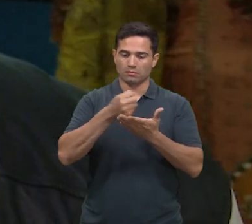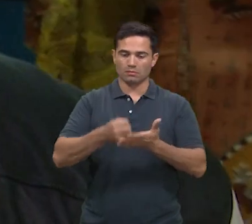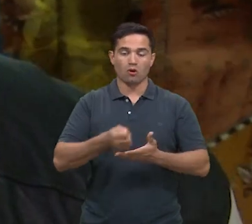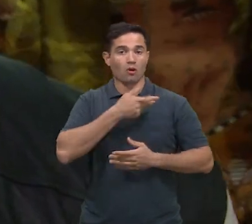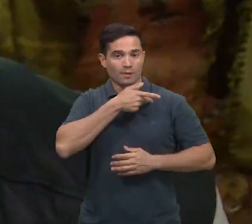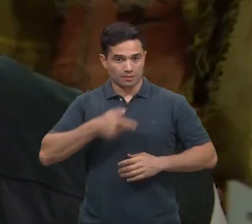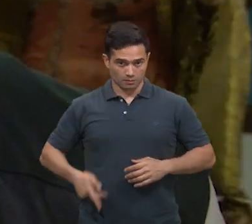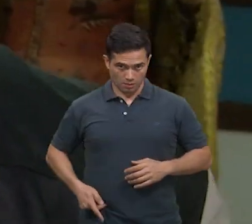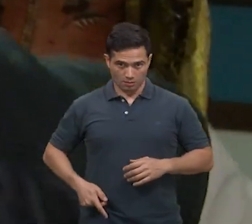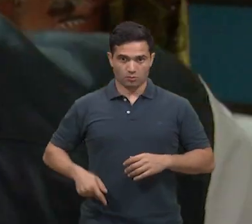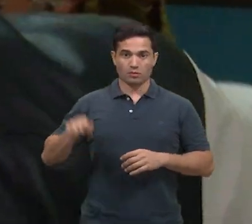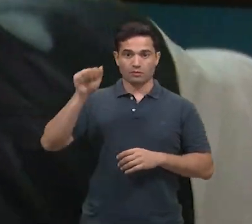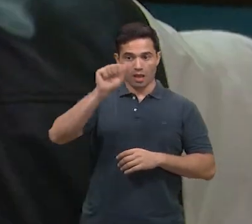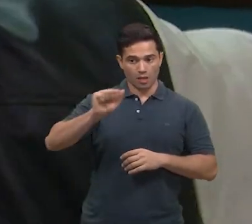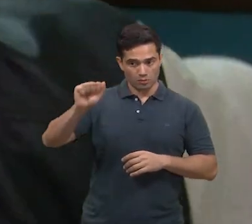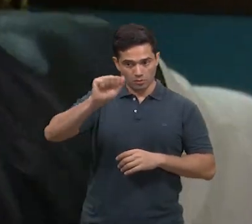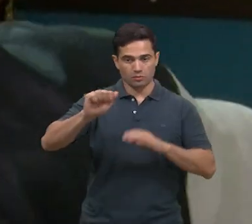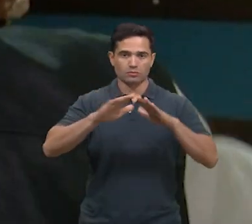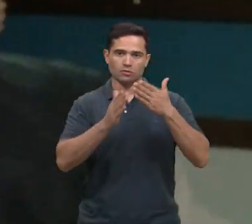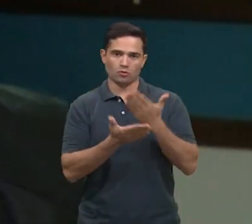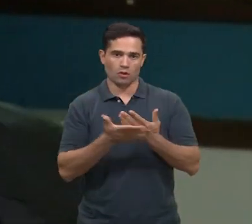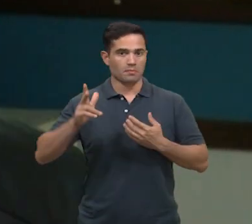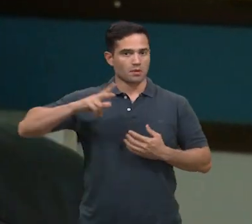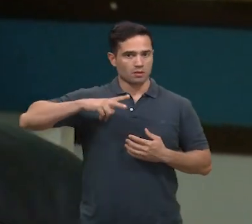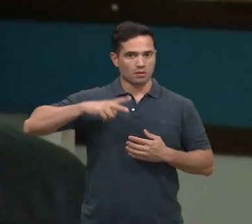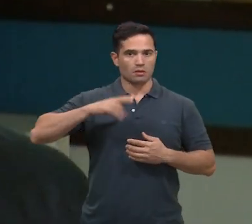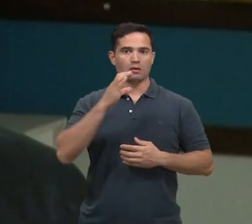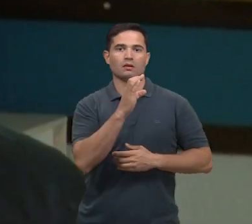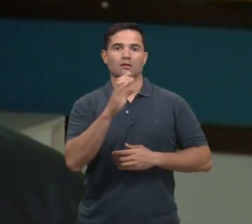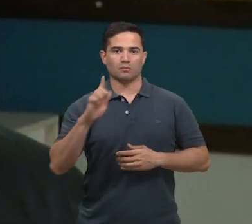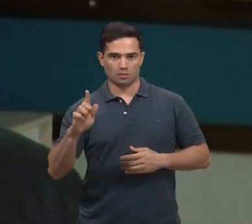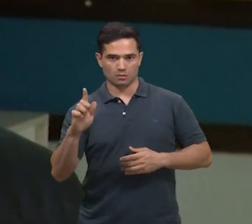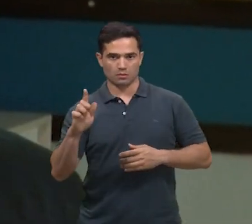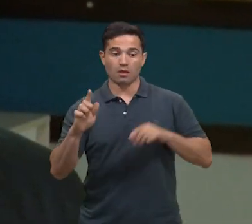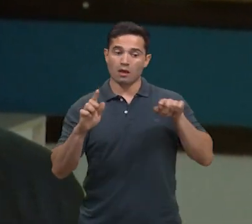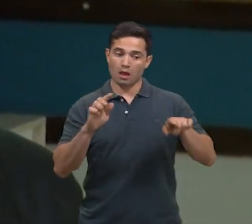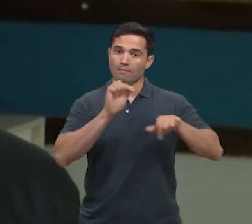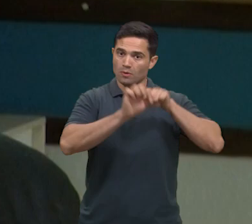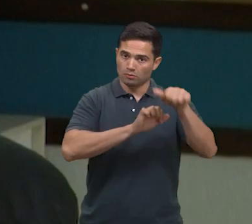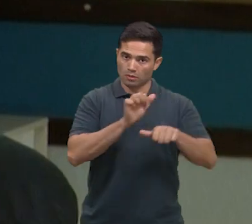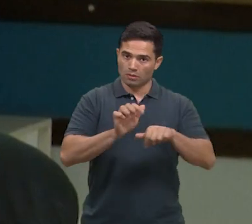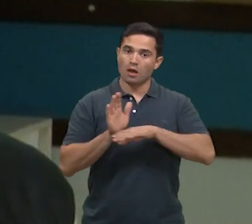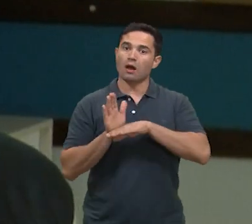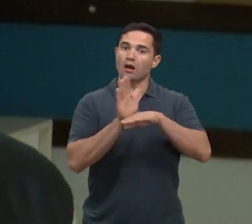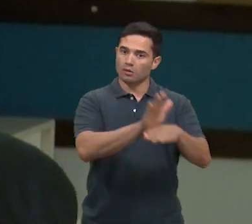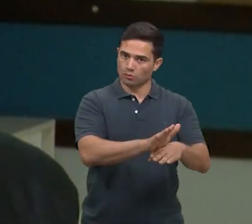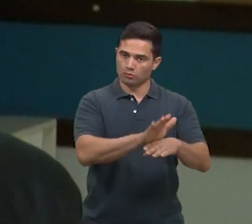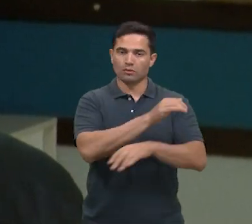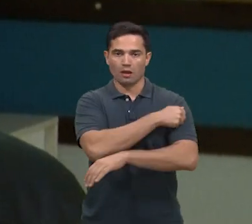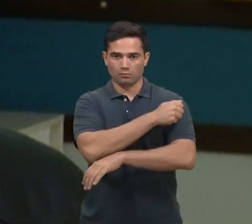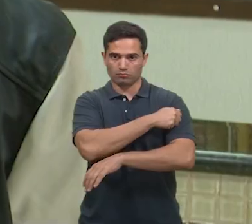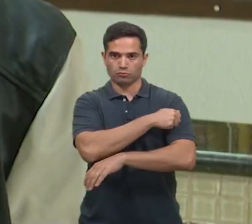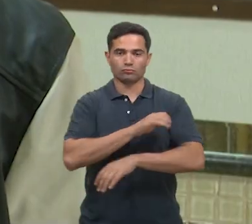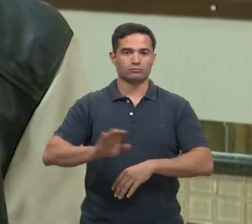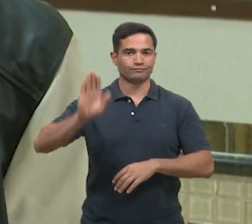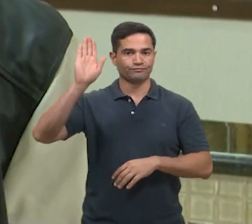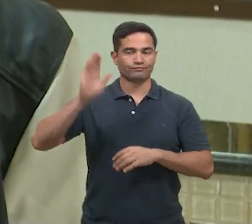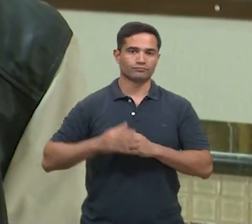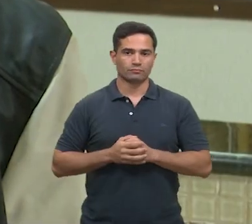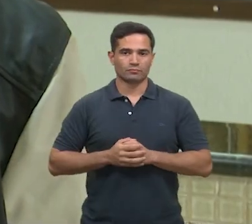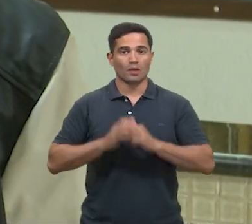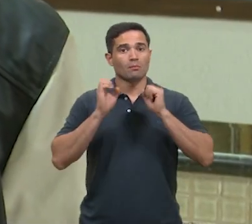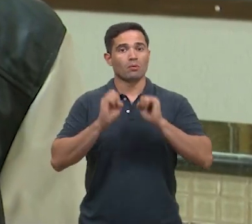presidente da associação de escolas particulares de Campo Grande esta mudança vai beneficiar os candidatos